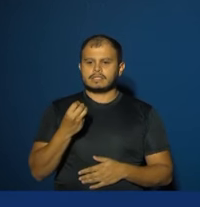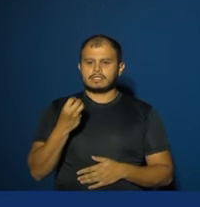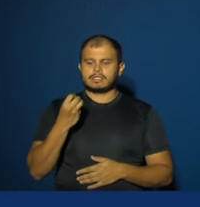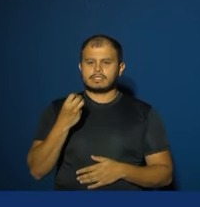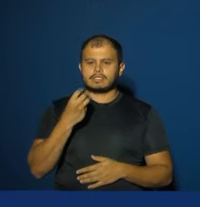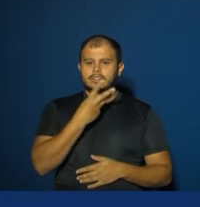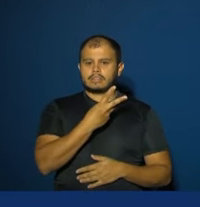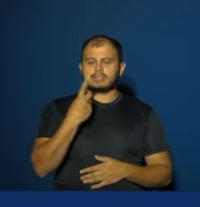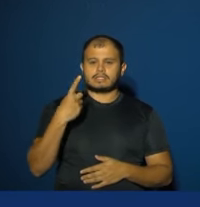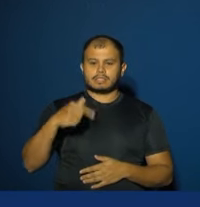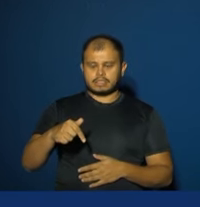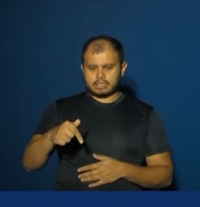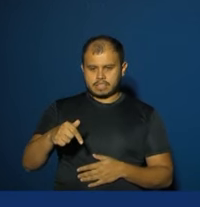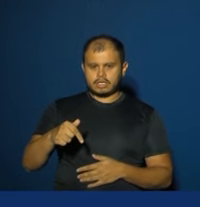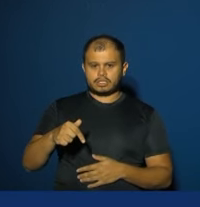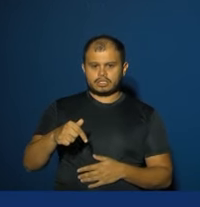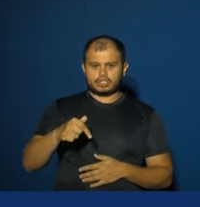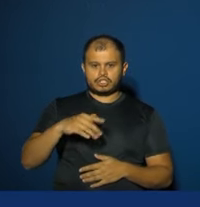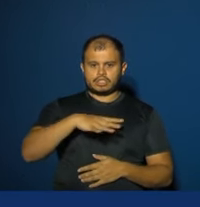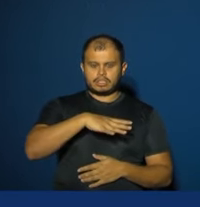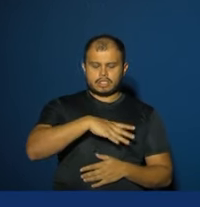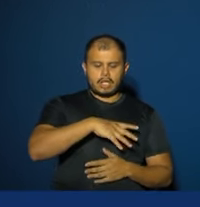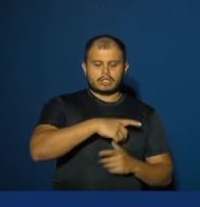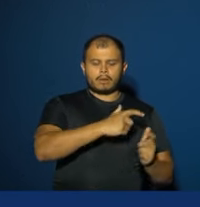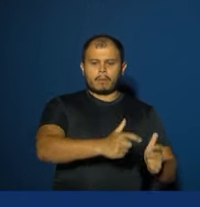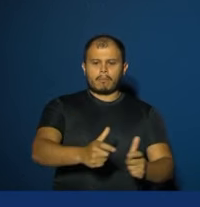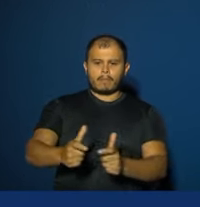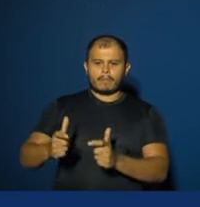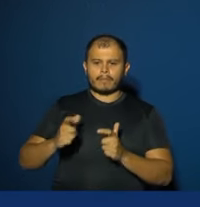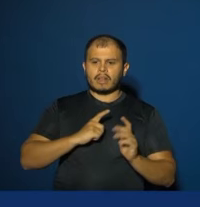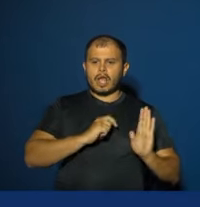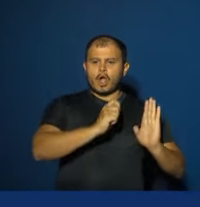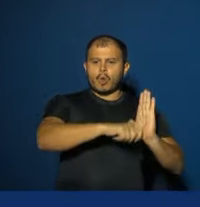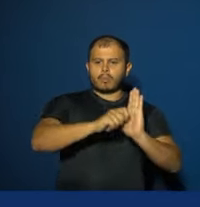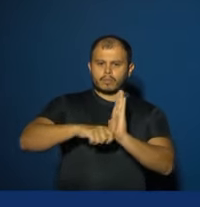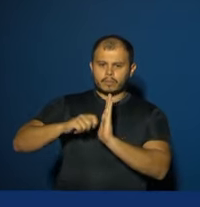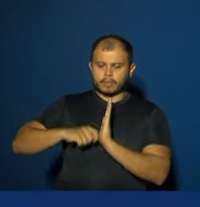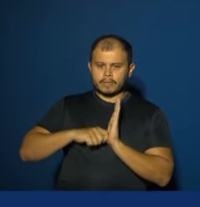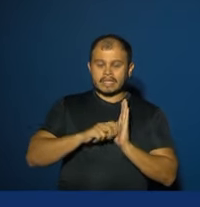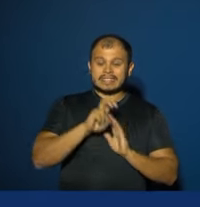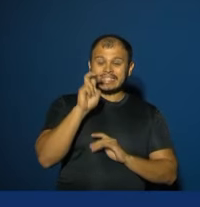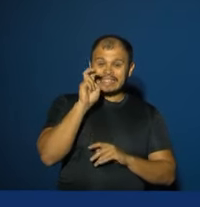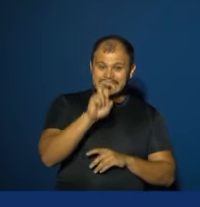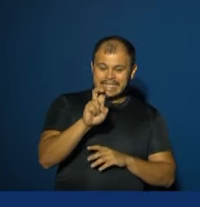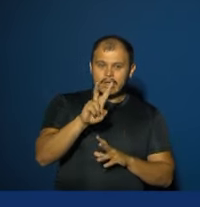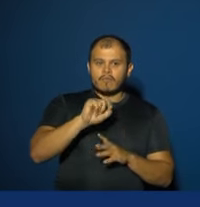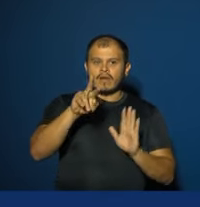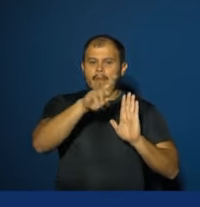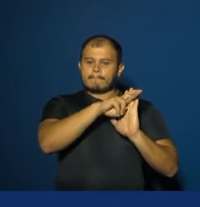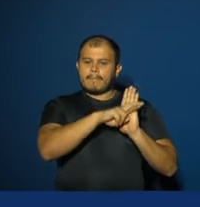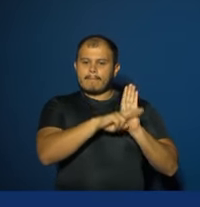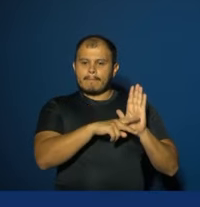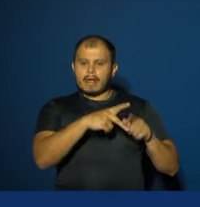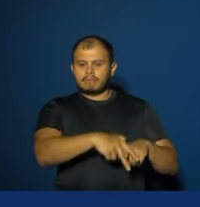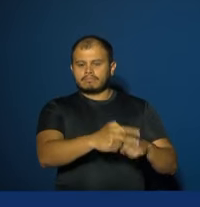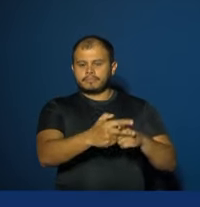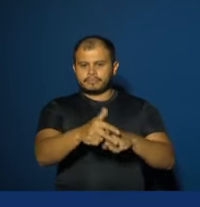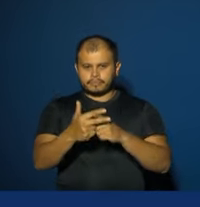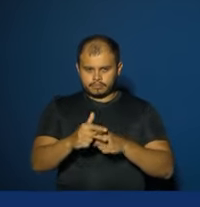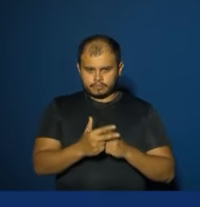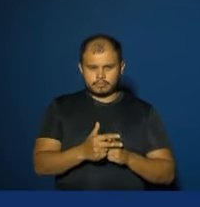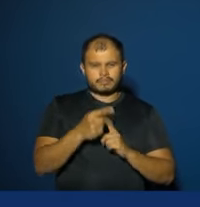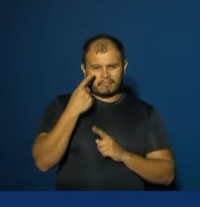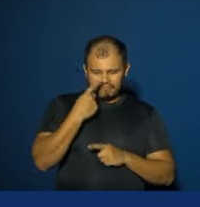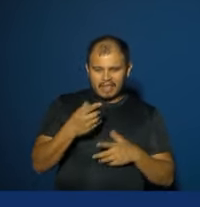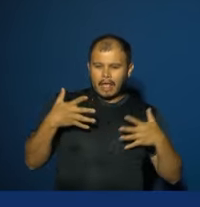317 municípios 317 contratos cinco agências reguladoras né então o tamanho